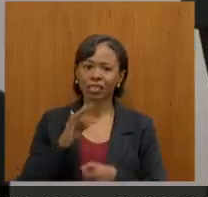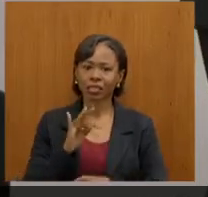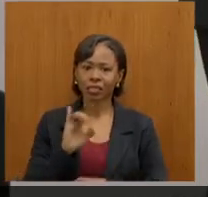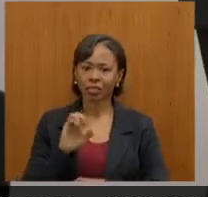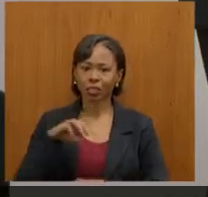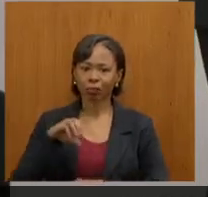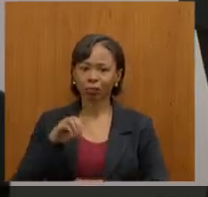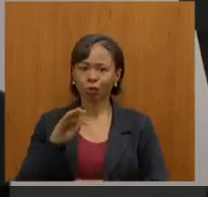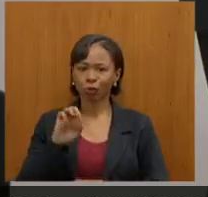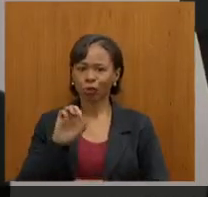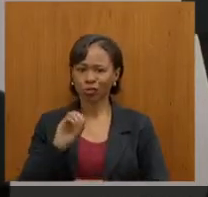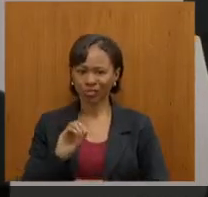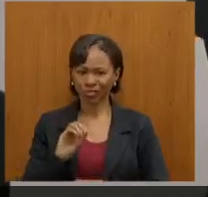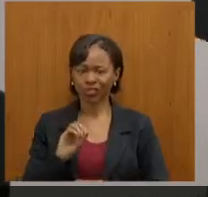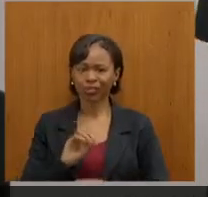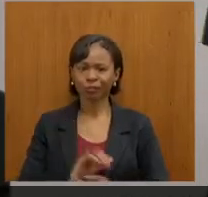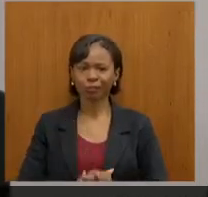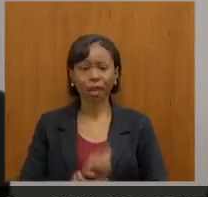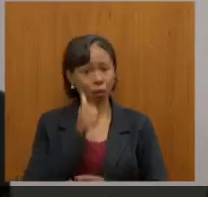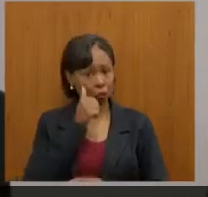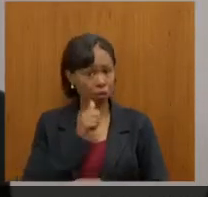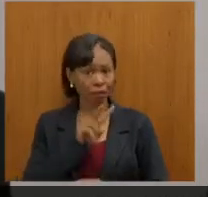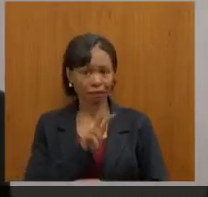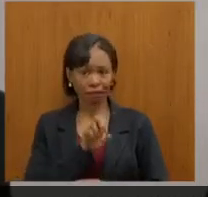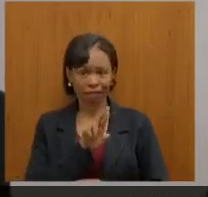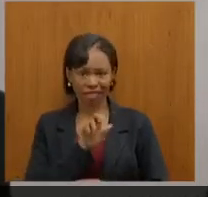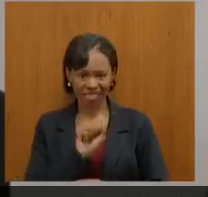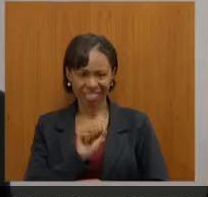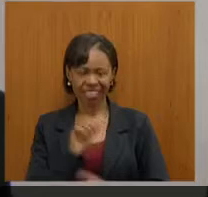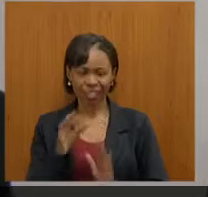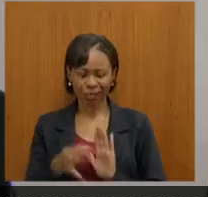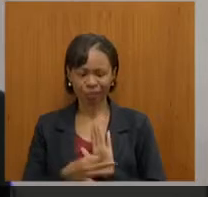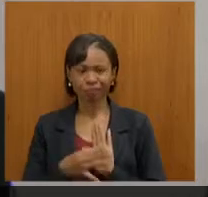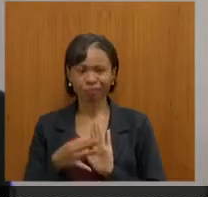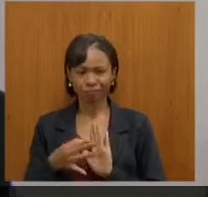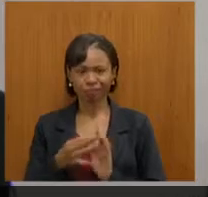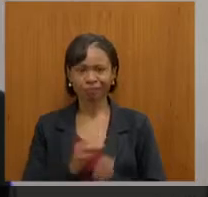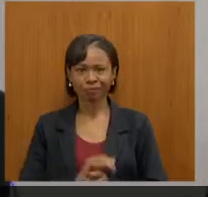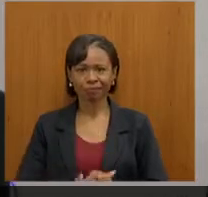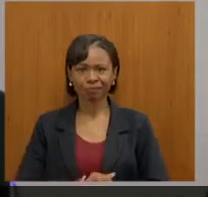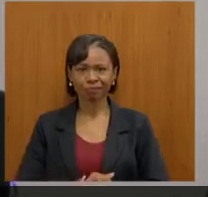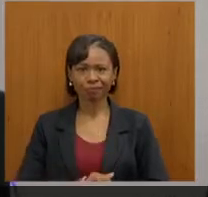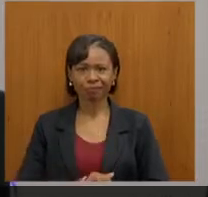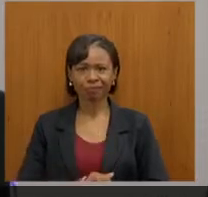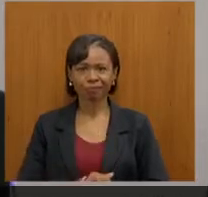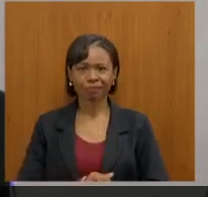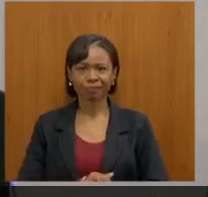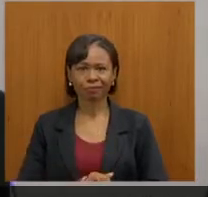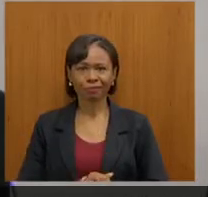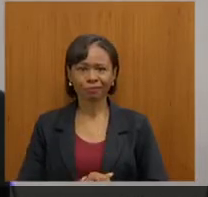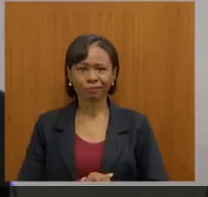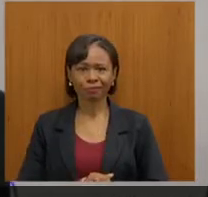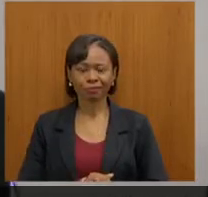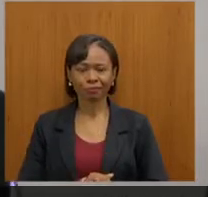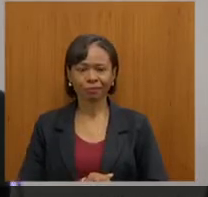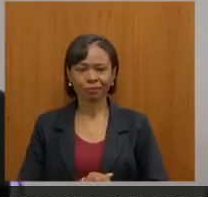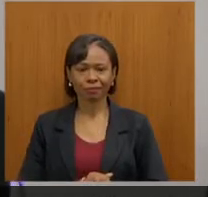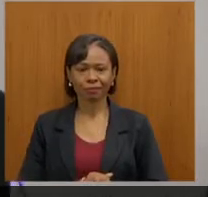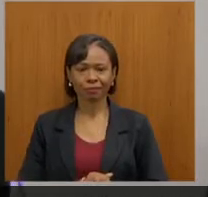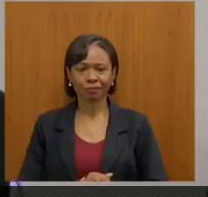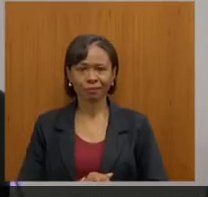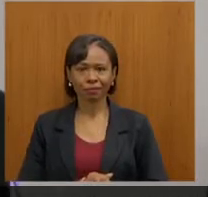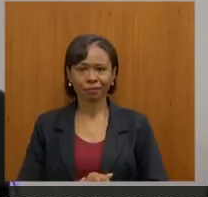da querida companheira Vera Antunes tem que também alguns comentários